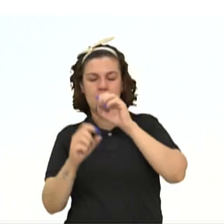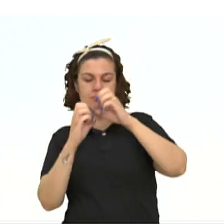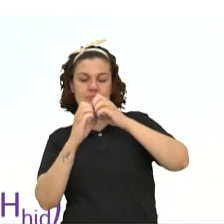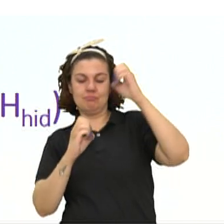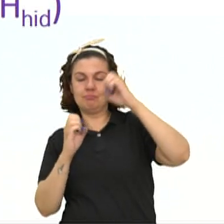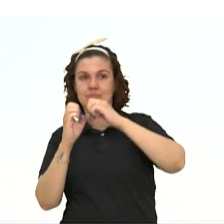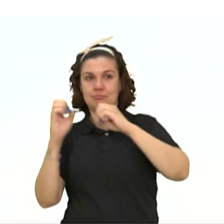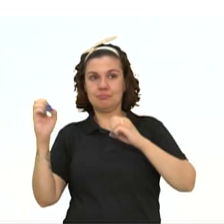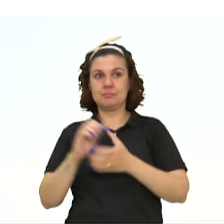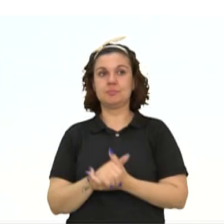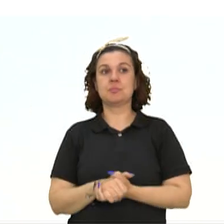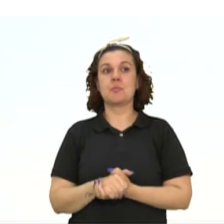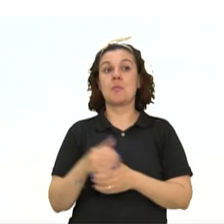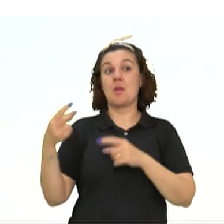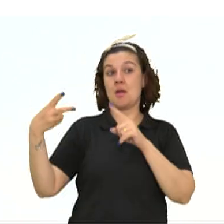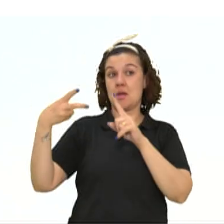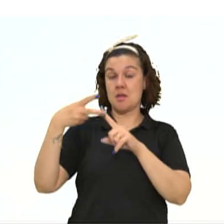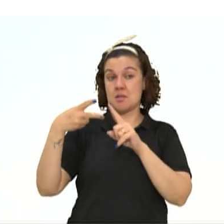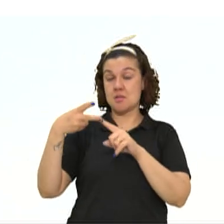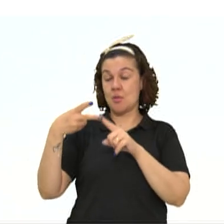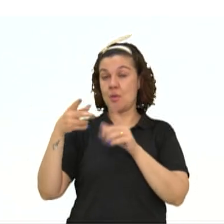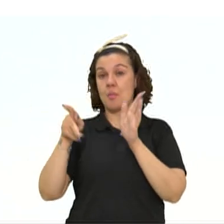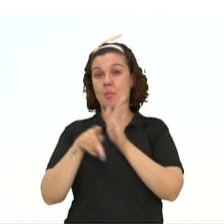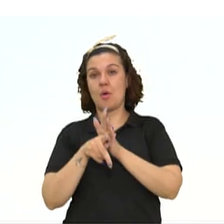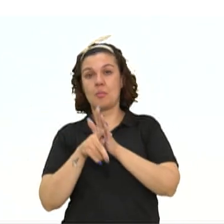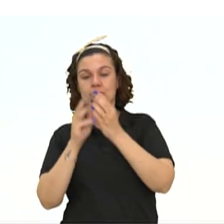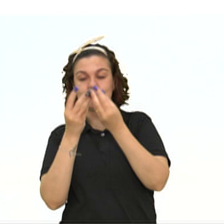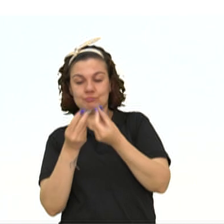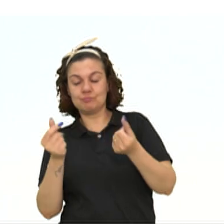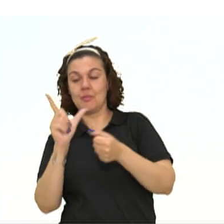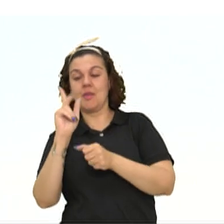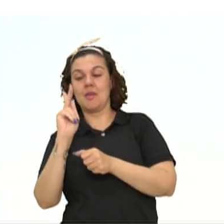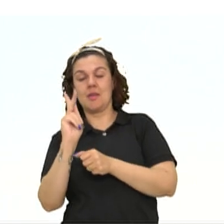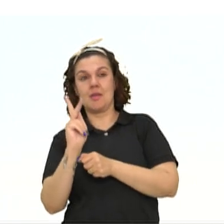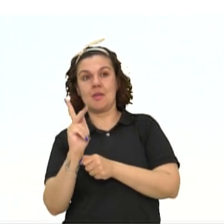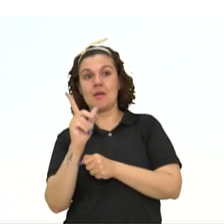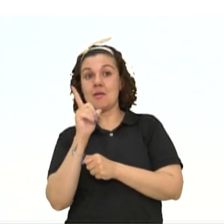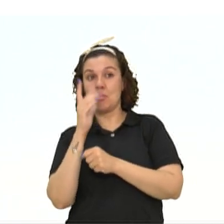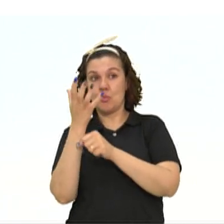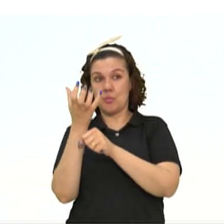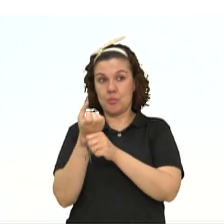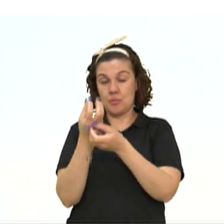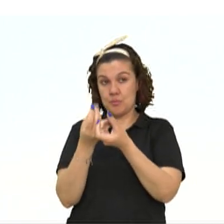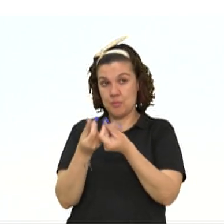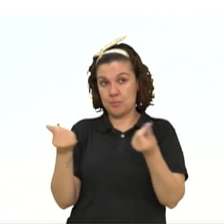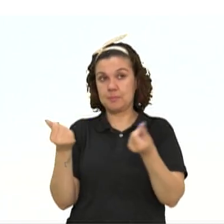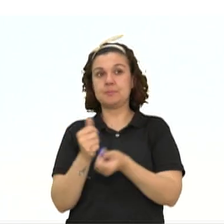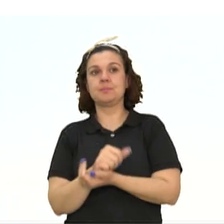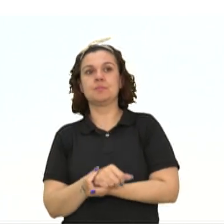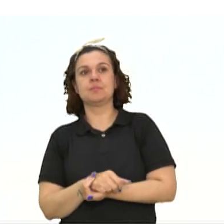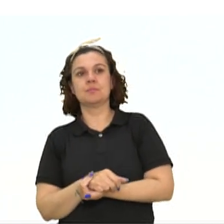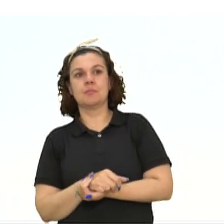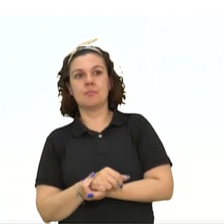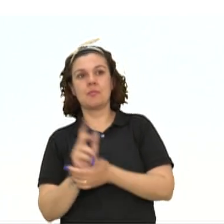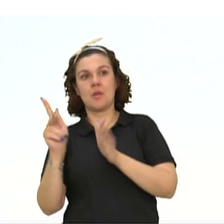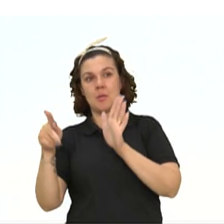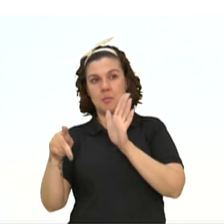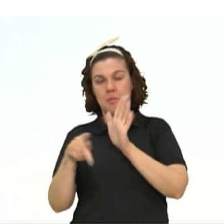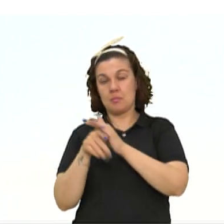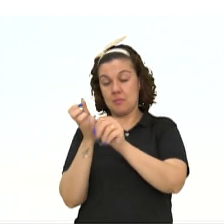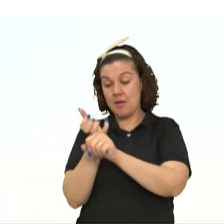separam. A segunda etapa é a entalpia de hidratação ou de solvatação e é um